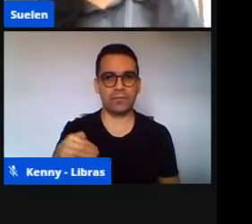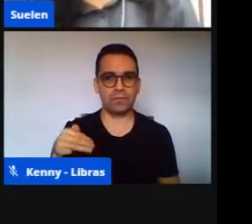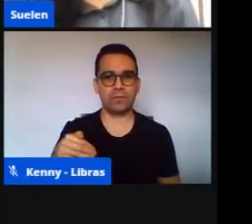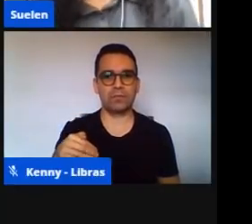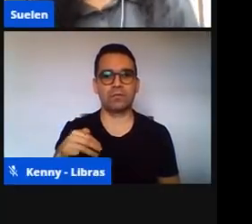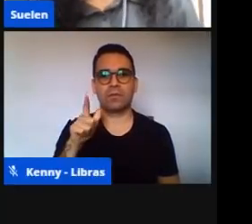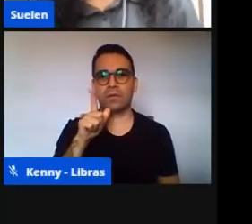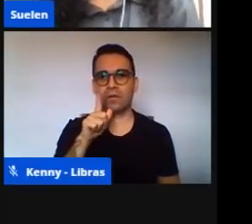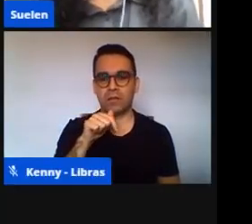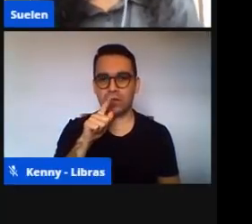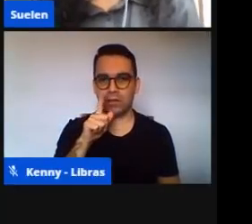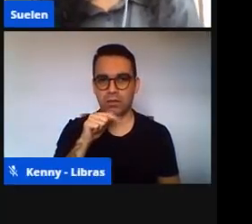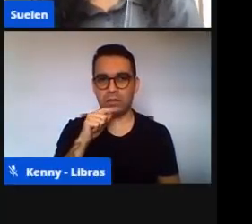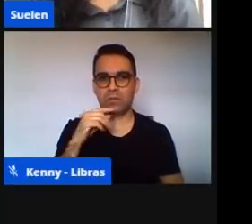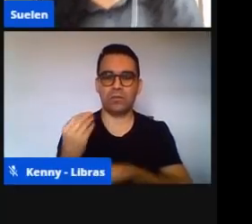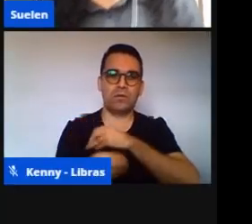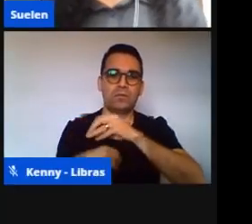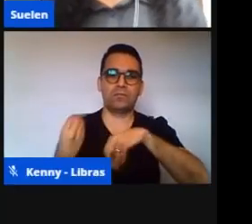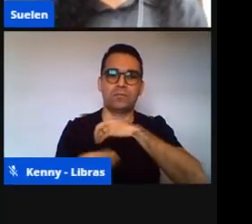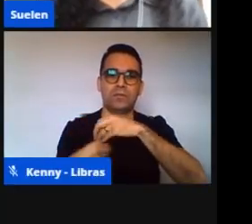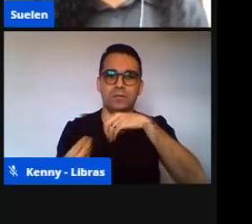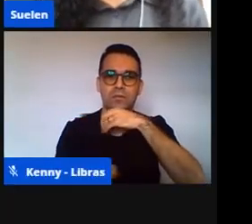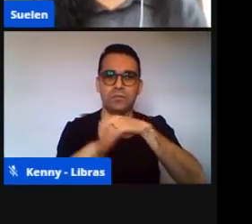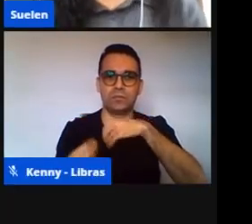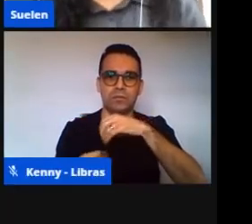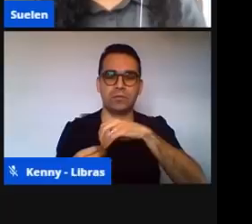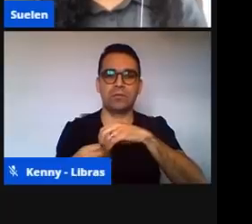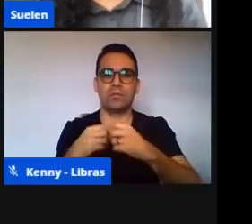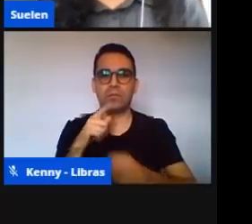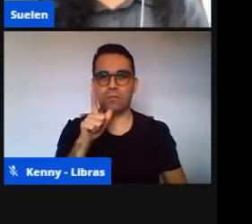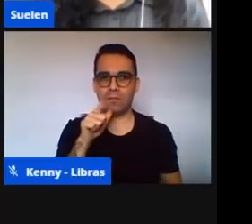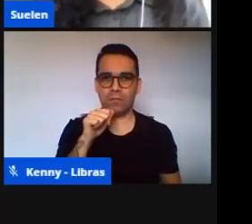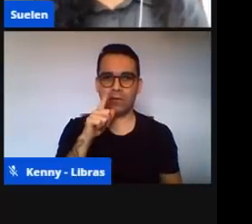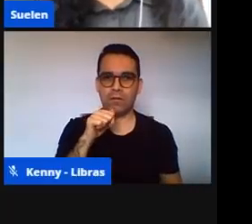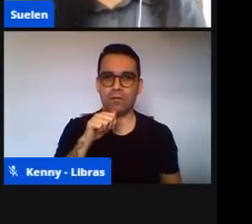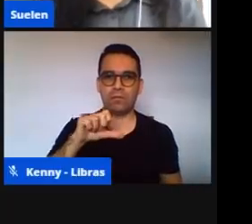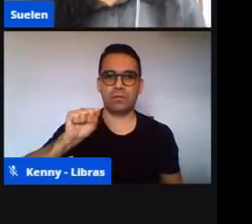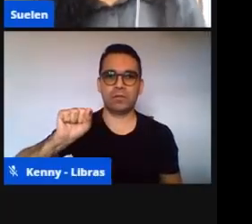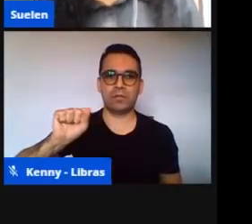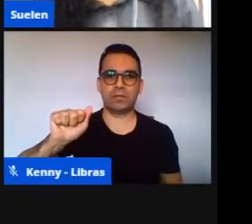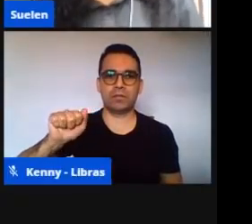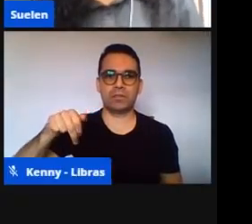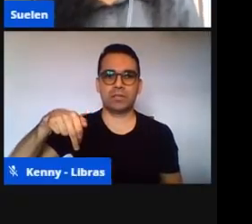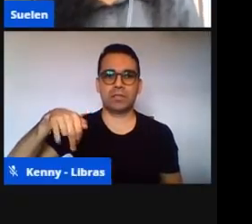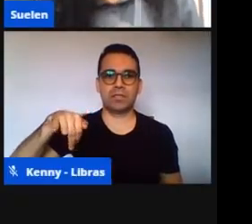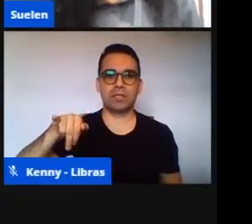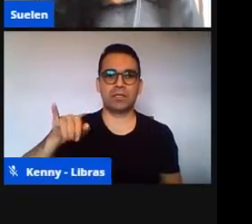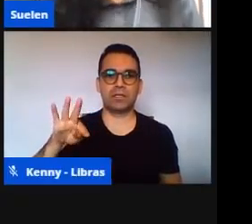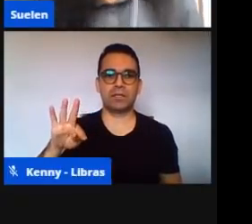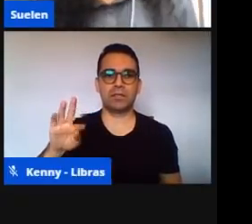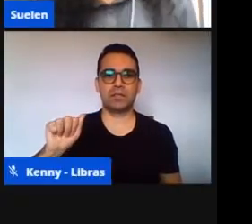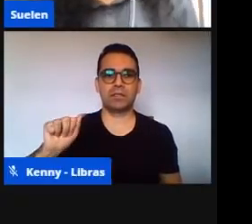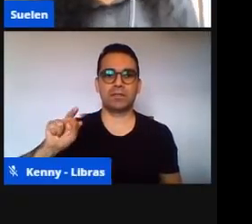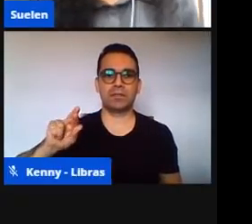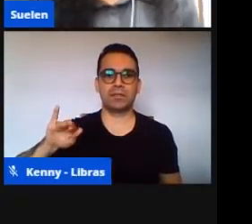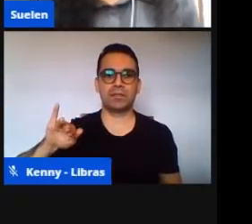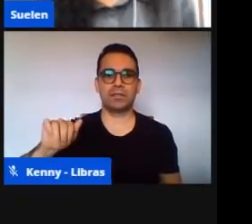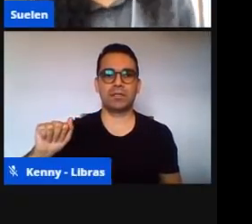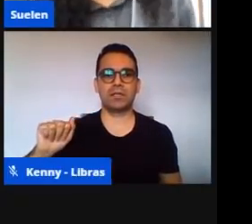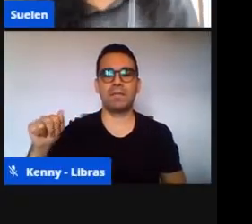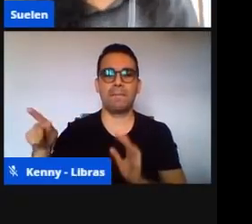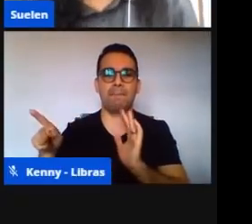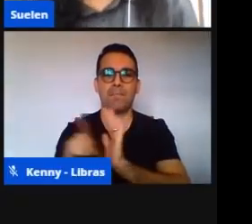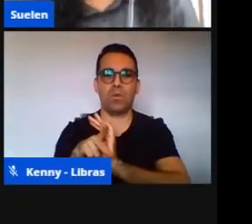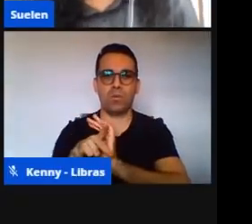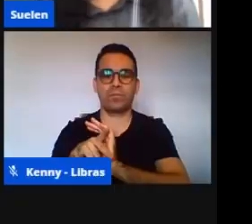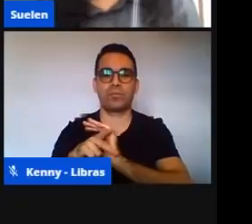2 colheres de sopa de água sanitária para 1 litro de água, tá? Deixar de molho nesse período de tempo, cerca de